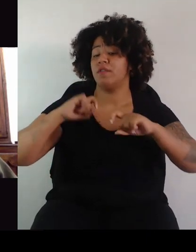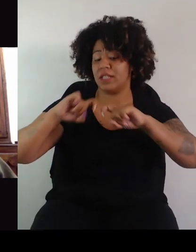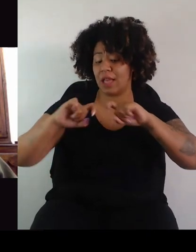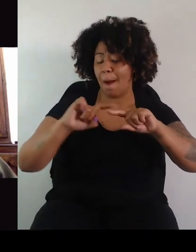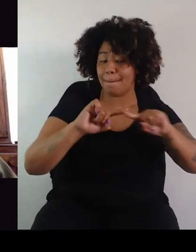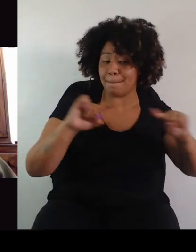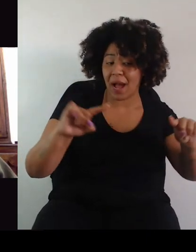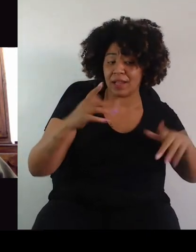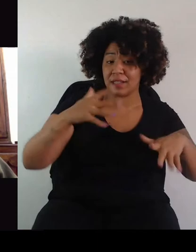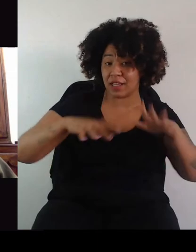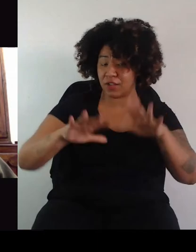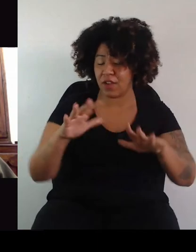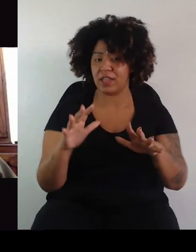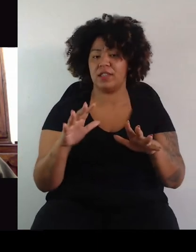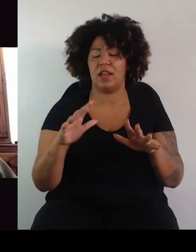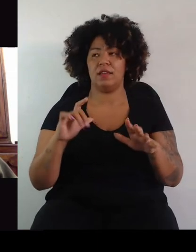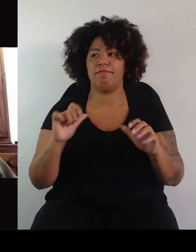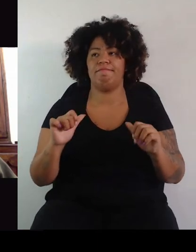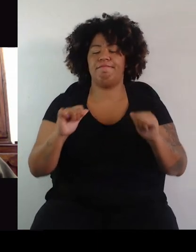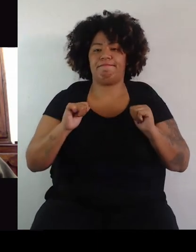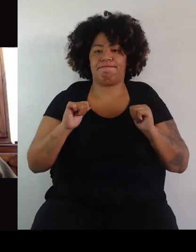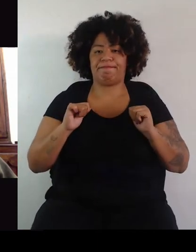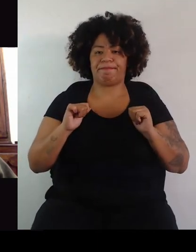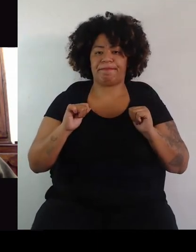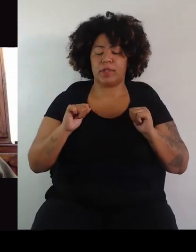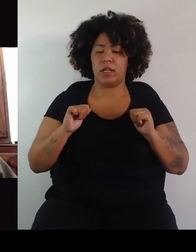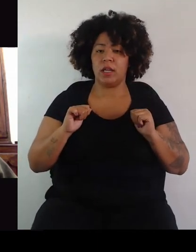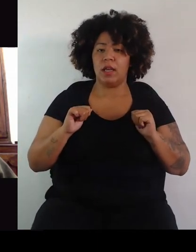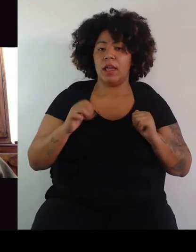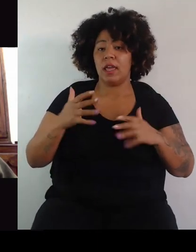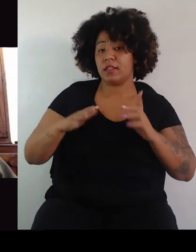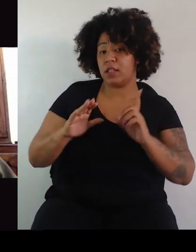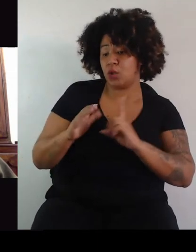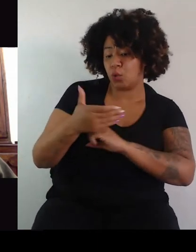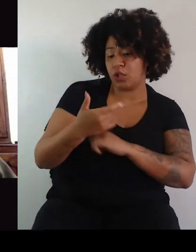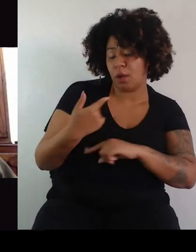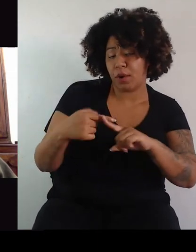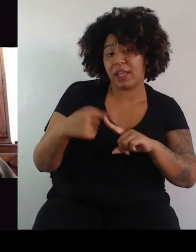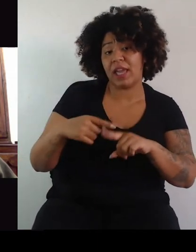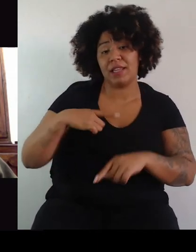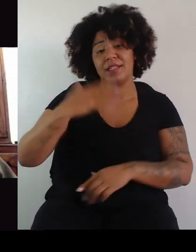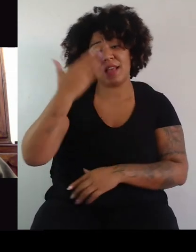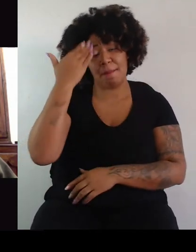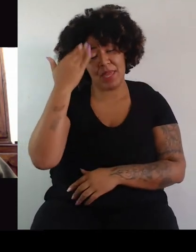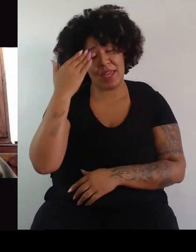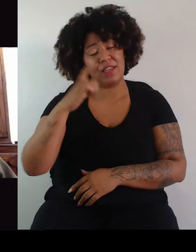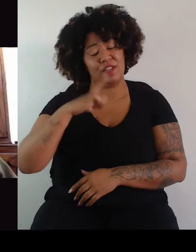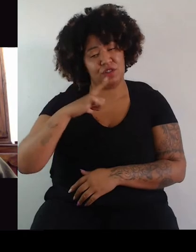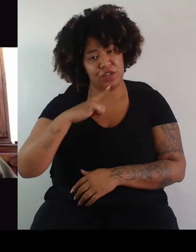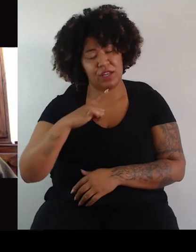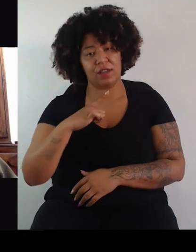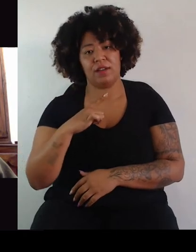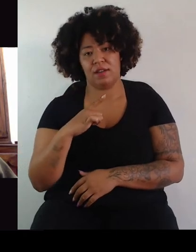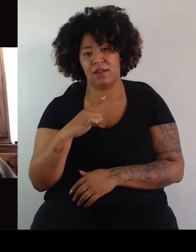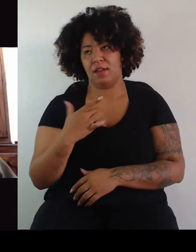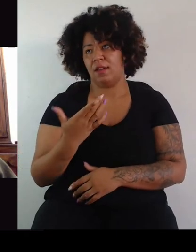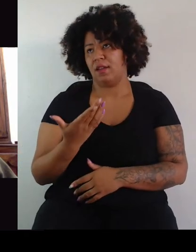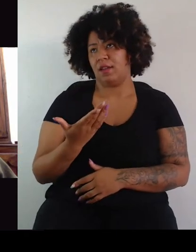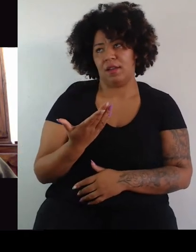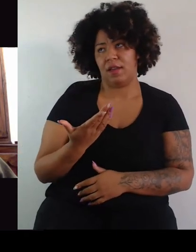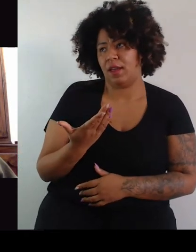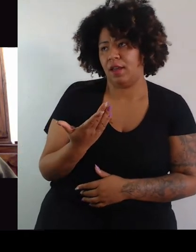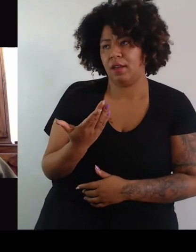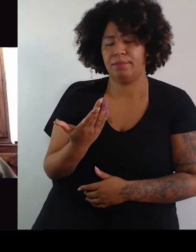um preço a se pagar por essa visibilidade né em termos profissionais digamos